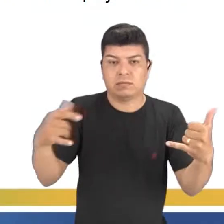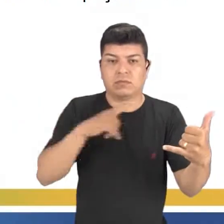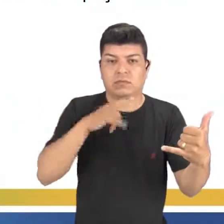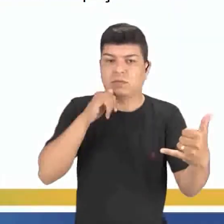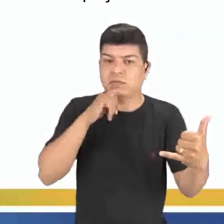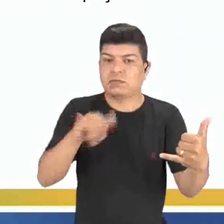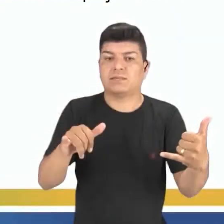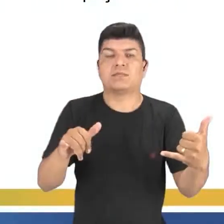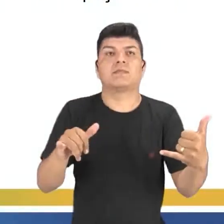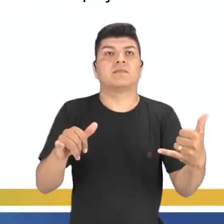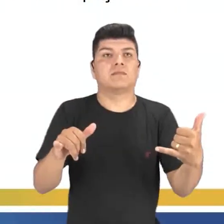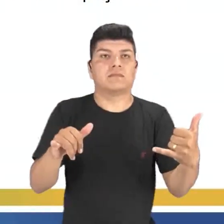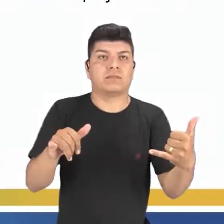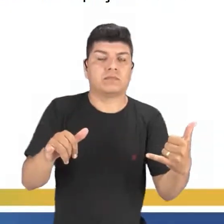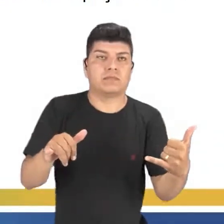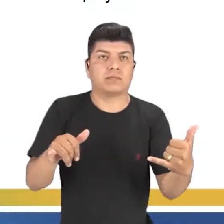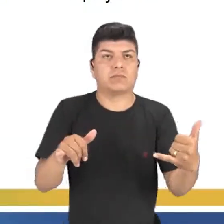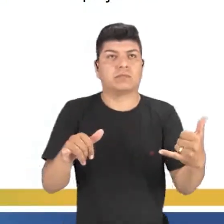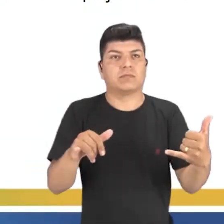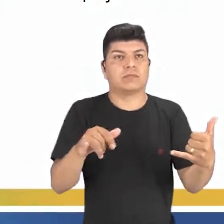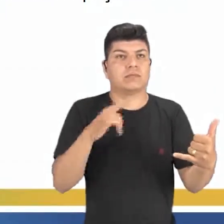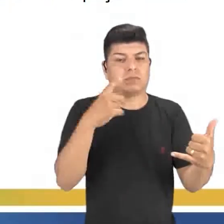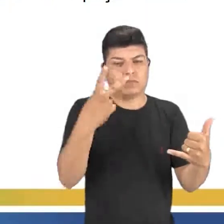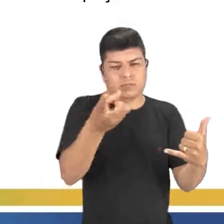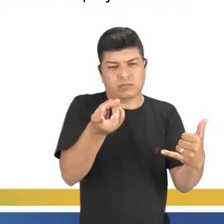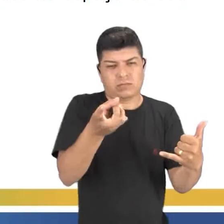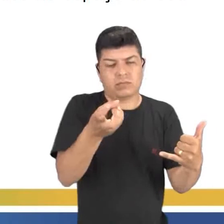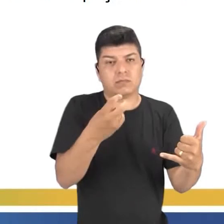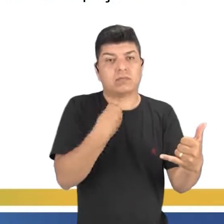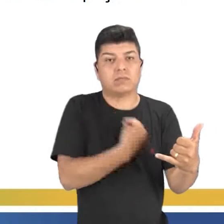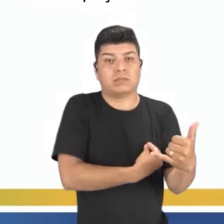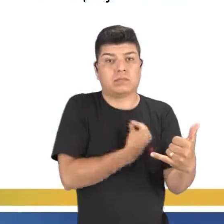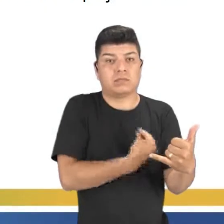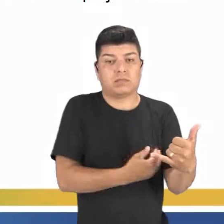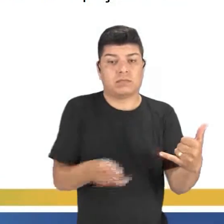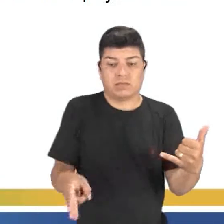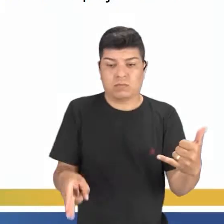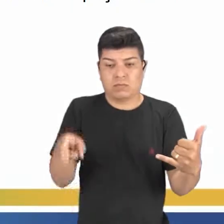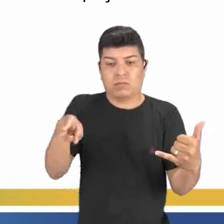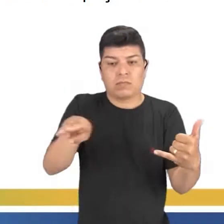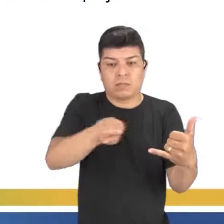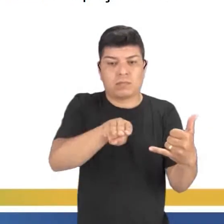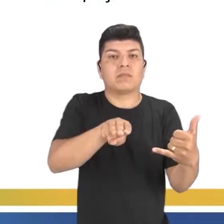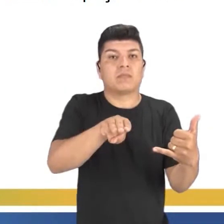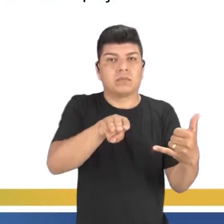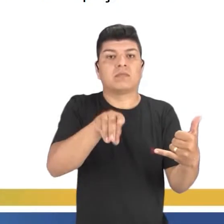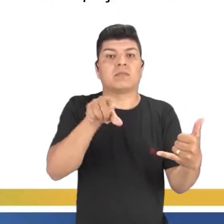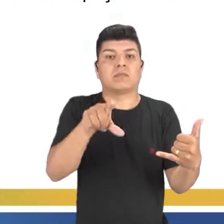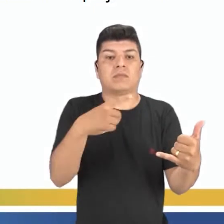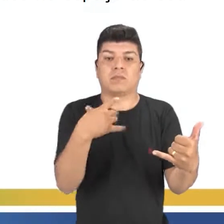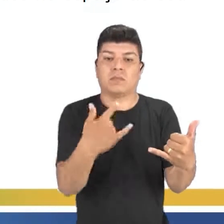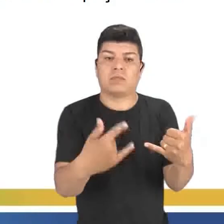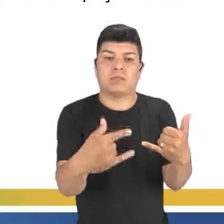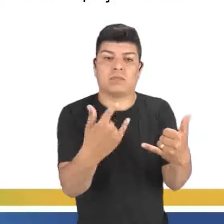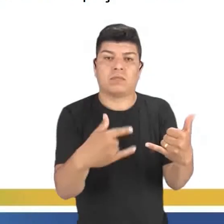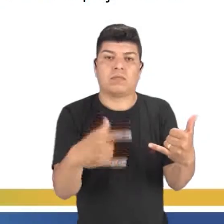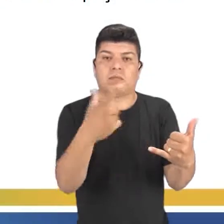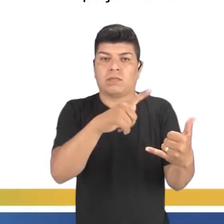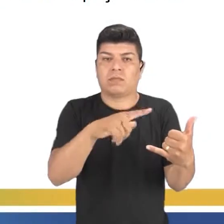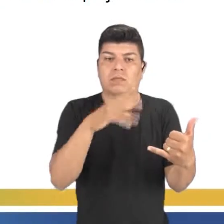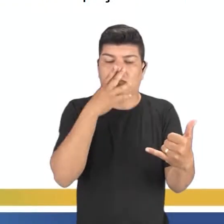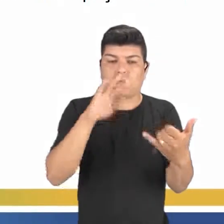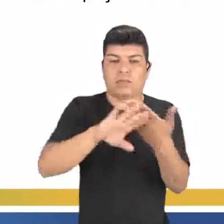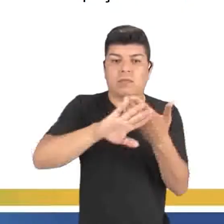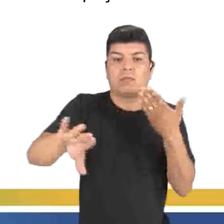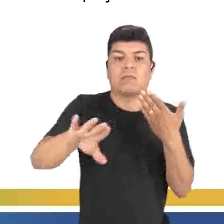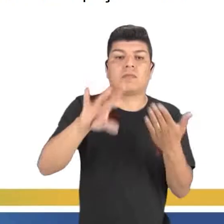corrente, ela vai perceber a presença desse campo magnético ali, pode ser atraída ou pode ser repelida, então é uma